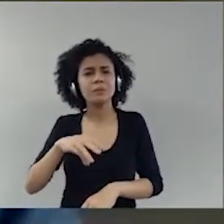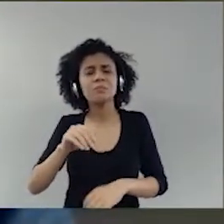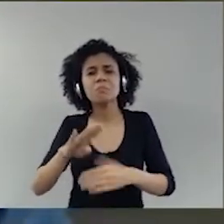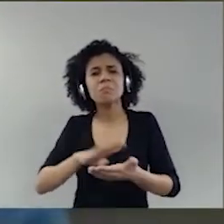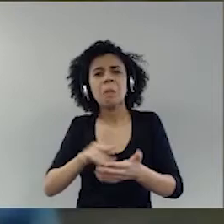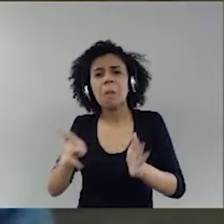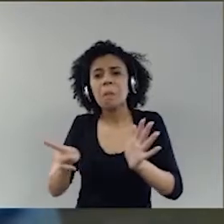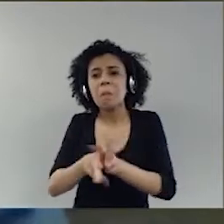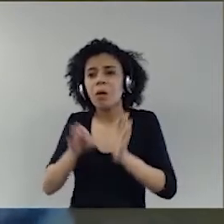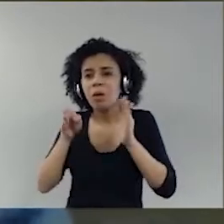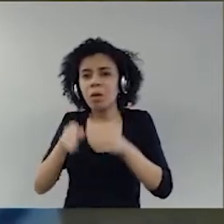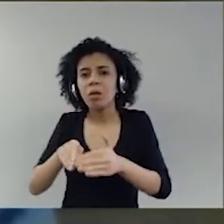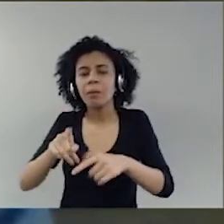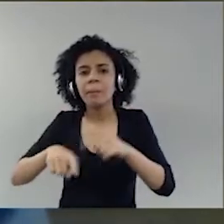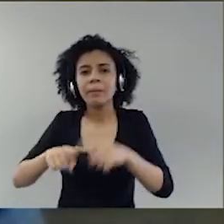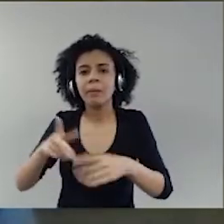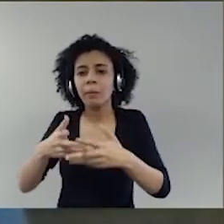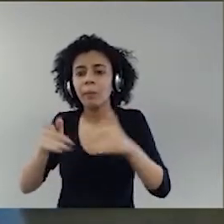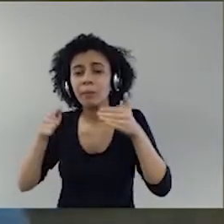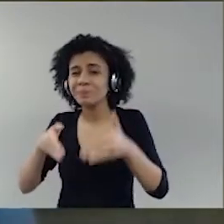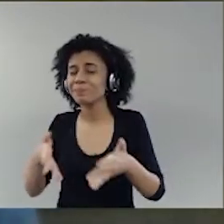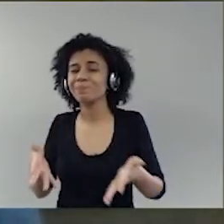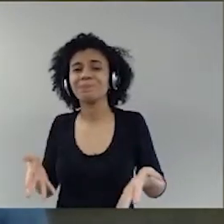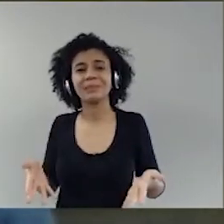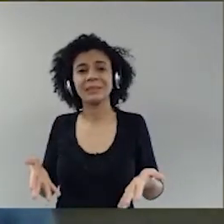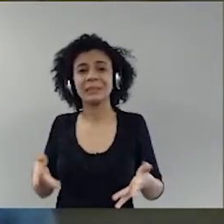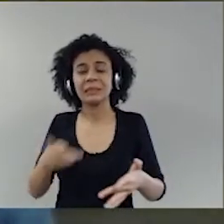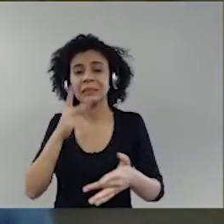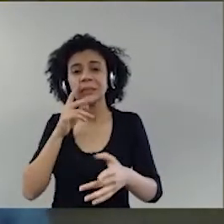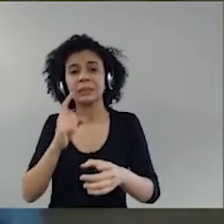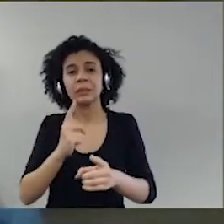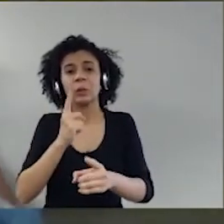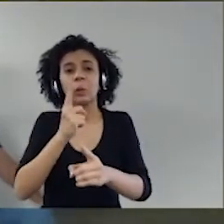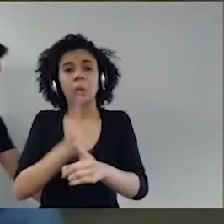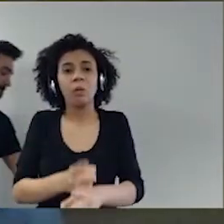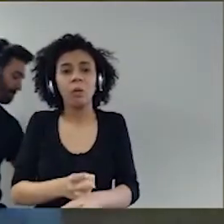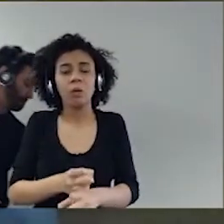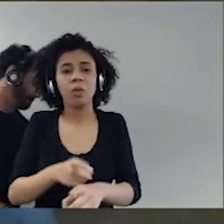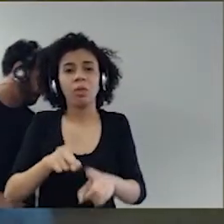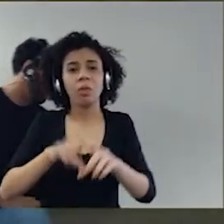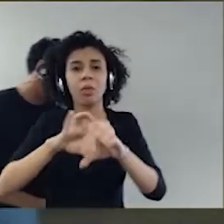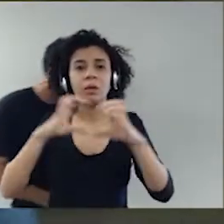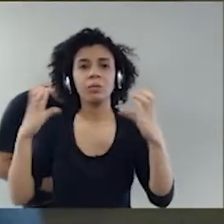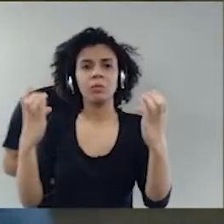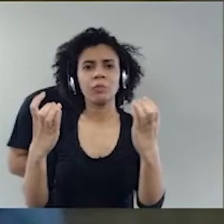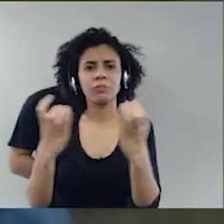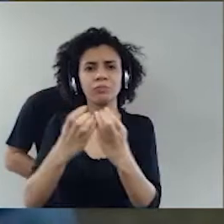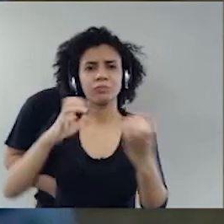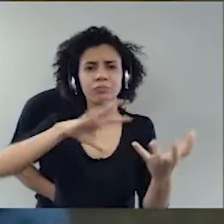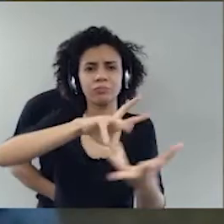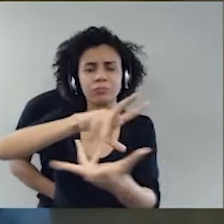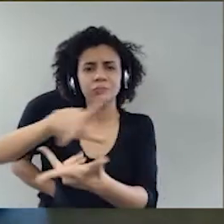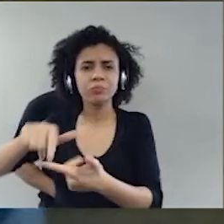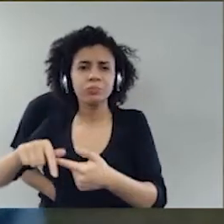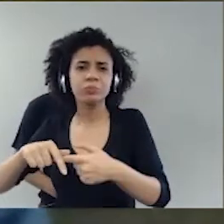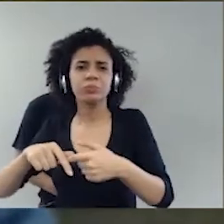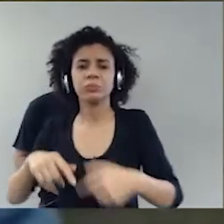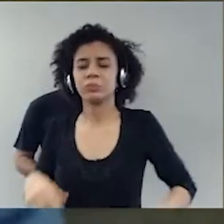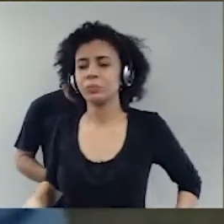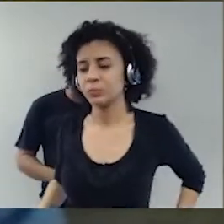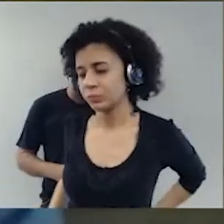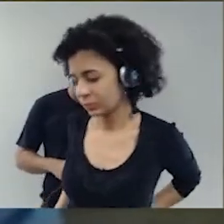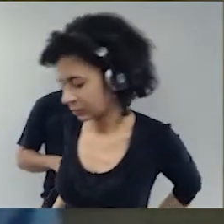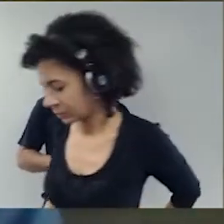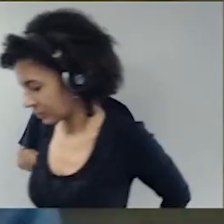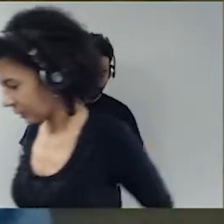sentido material. Isso poderia ir de encontro a convenções internacionais, protocolos científicos,